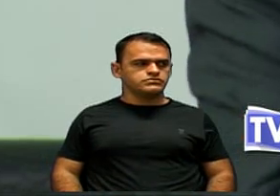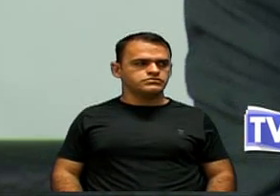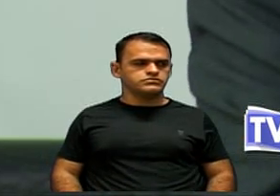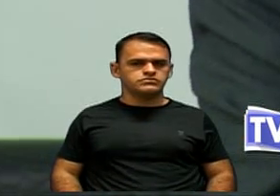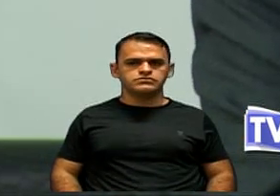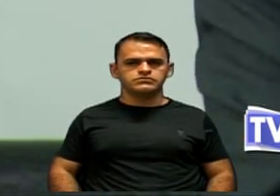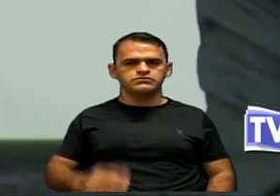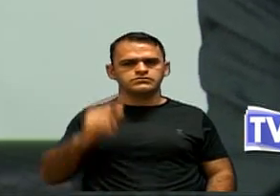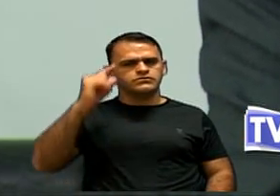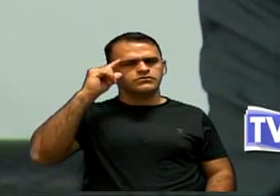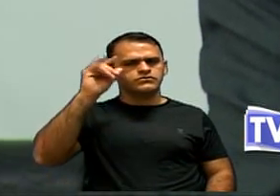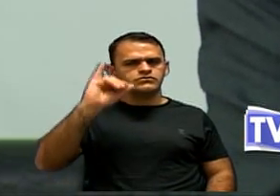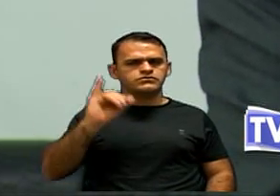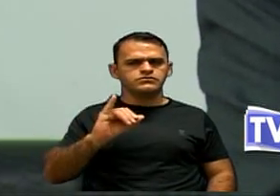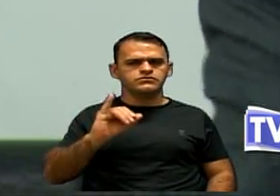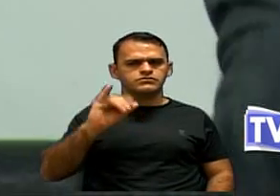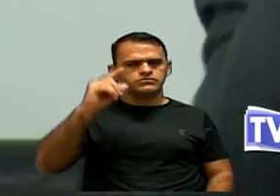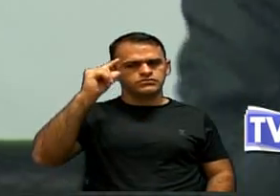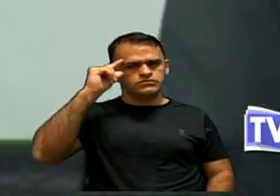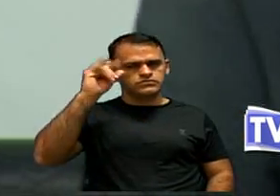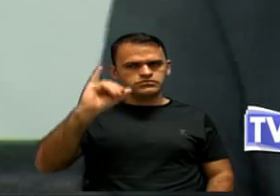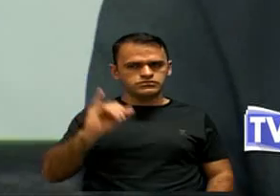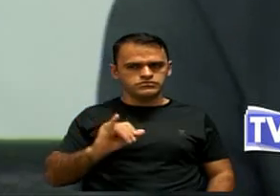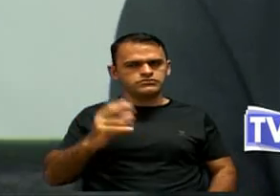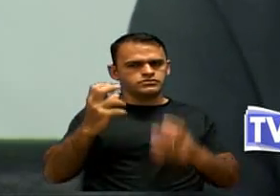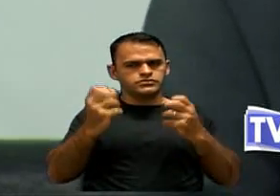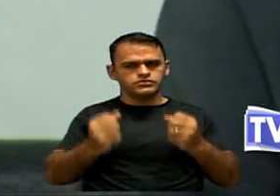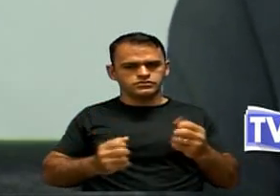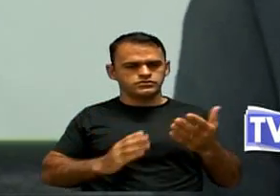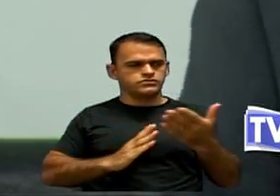da Silva, não. É Yara Lula Bernardi. É.